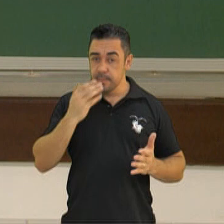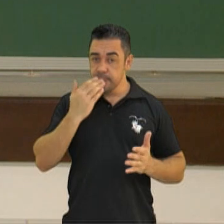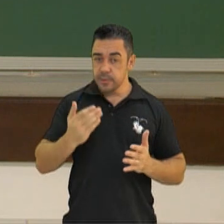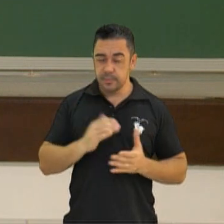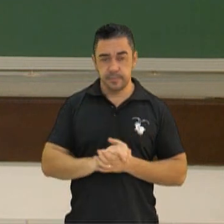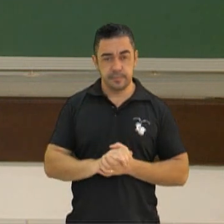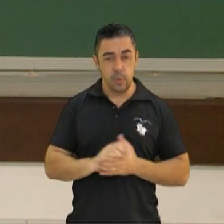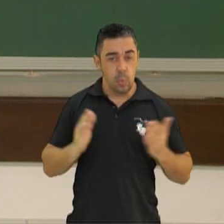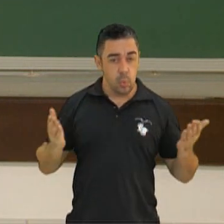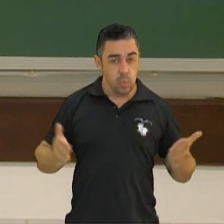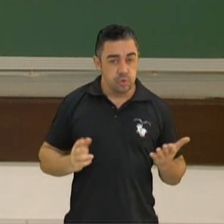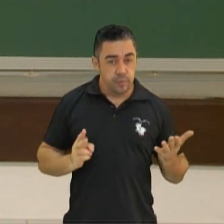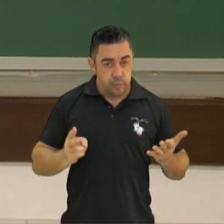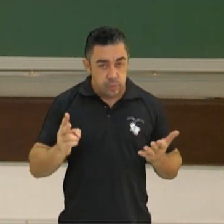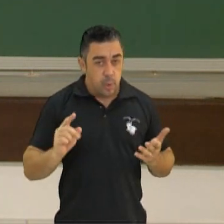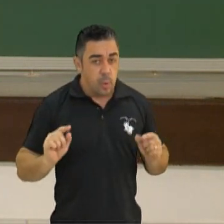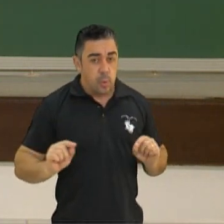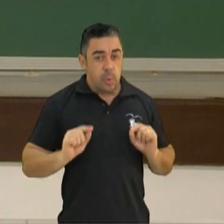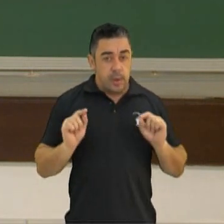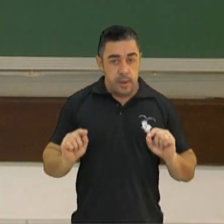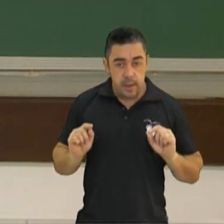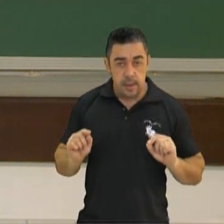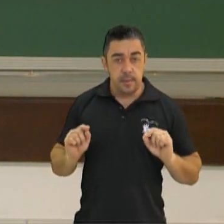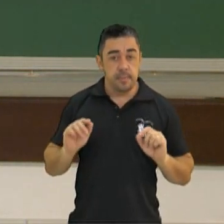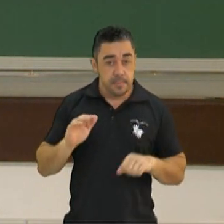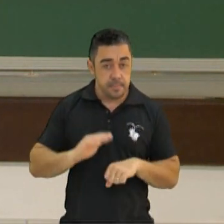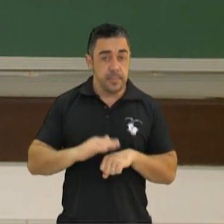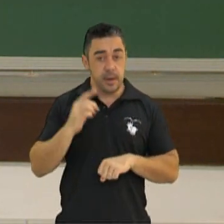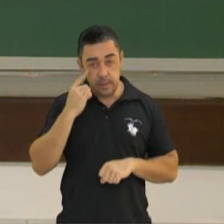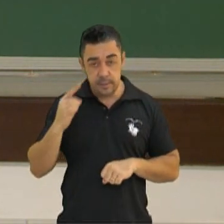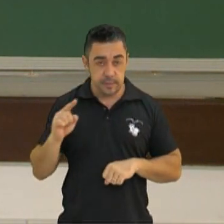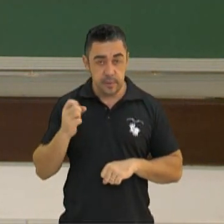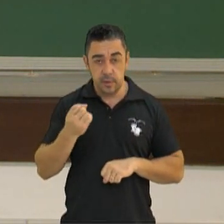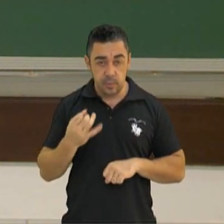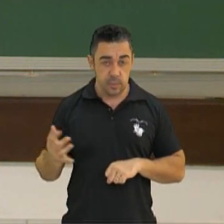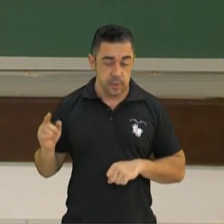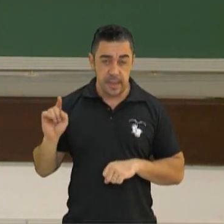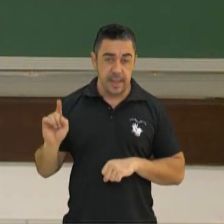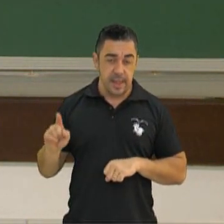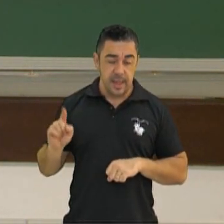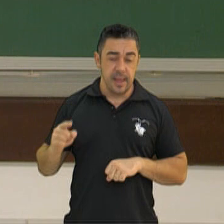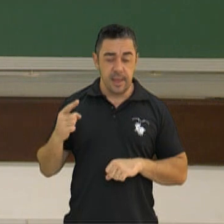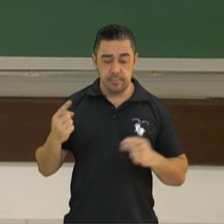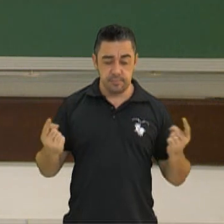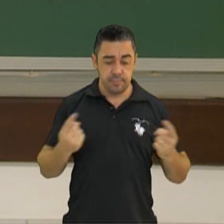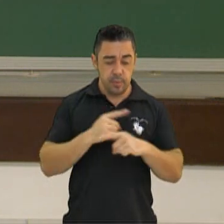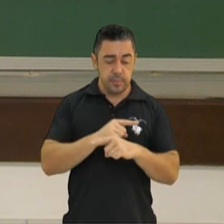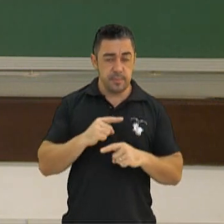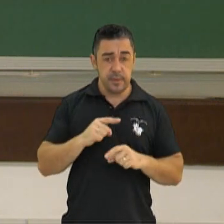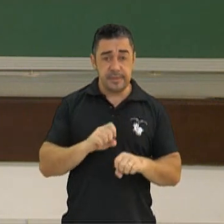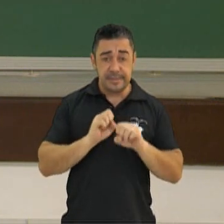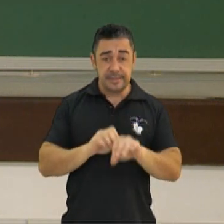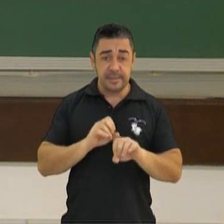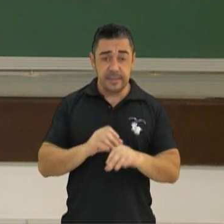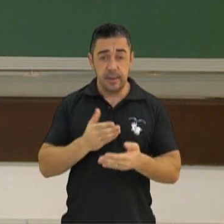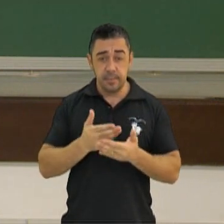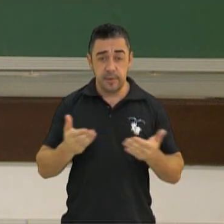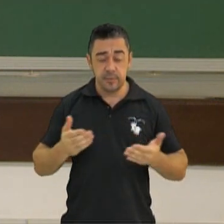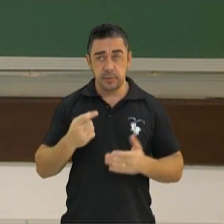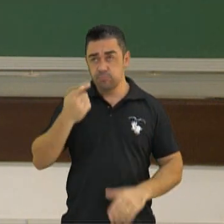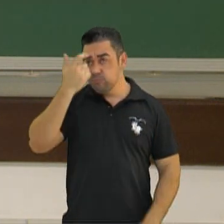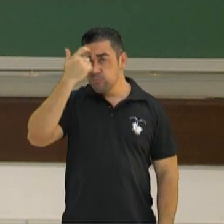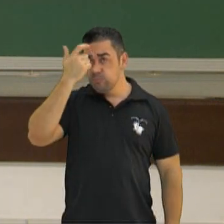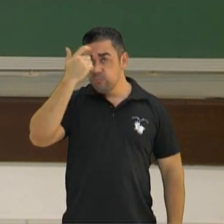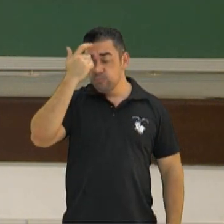vamos continuar e vamos trabalhar um pouquinho mais sobre essas grandezas, para que a gente possa dar uma ensinada aí no nosso cérebro